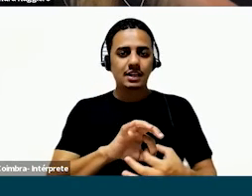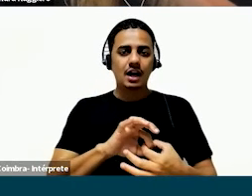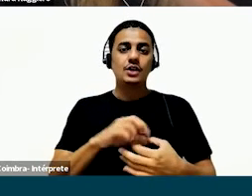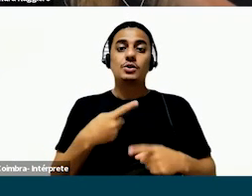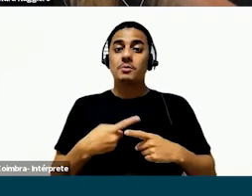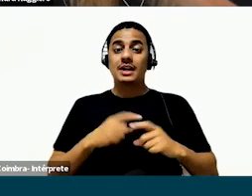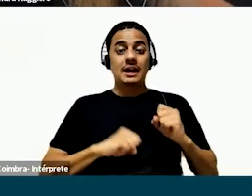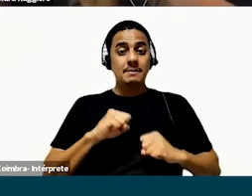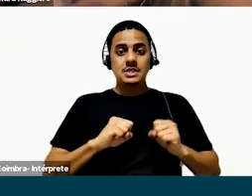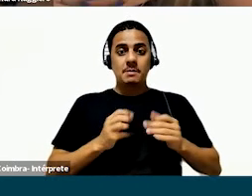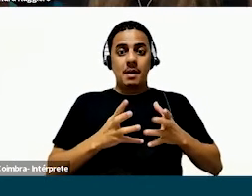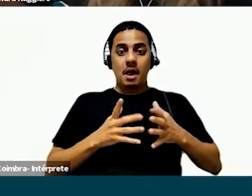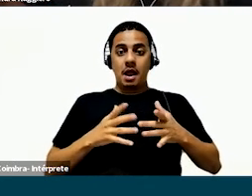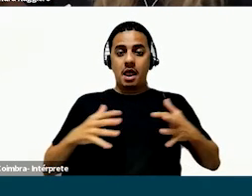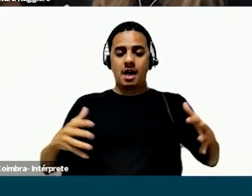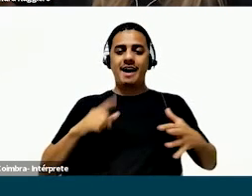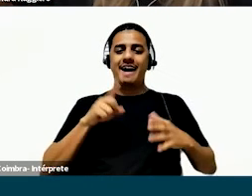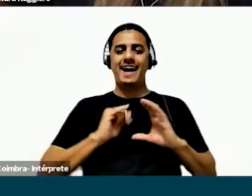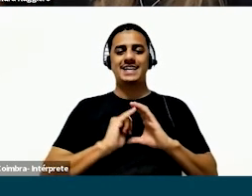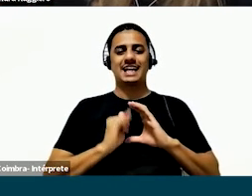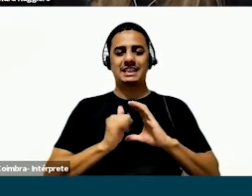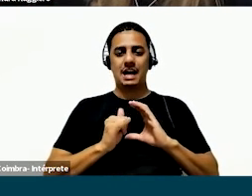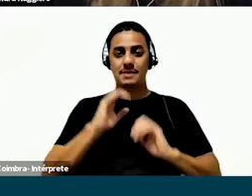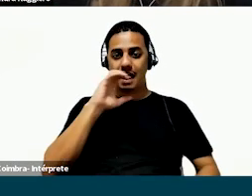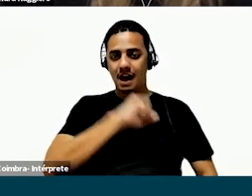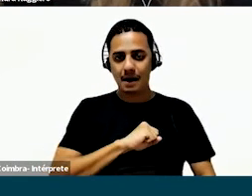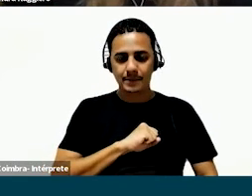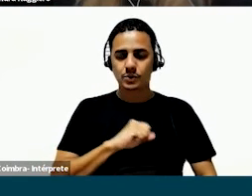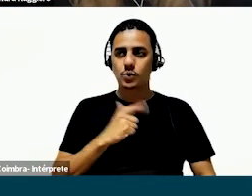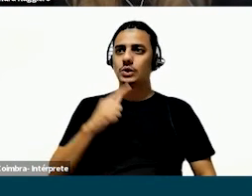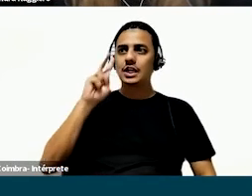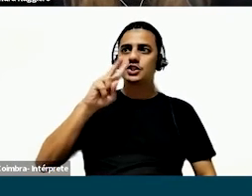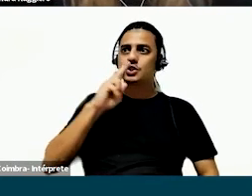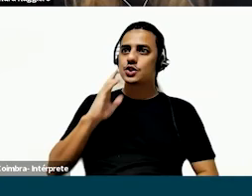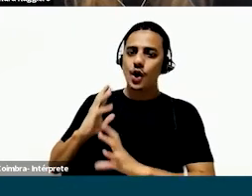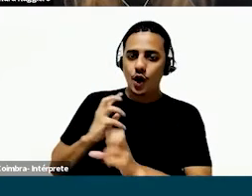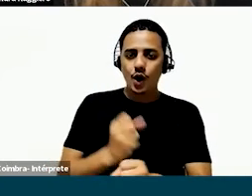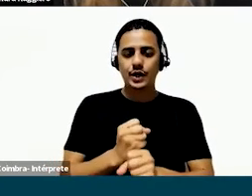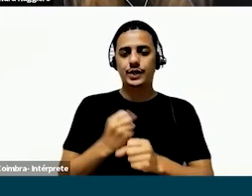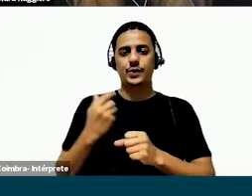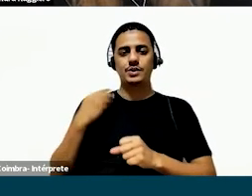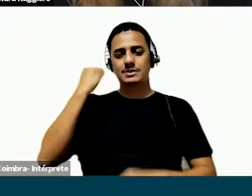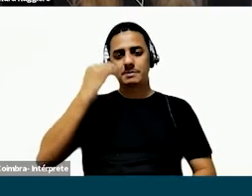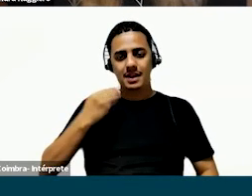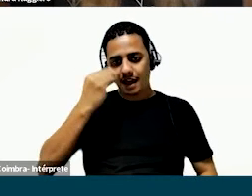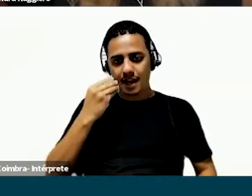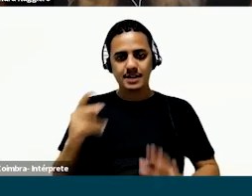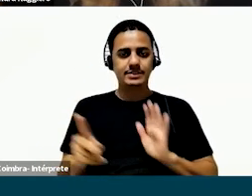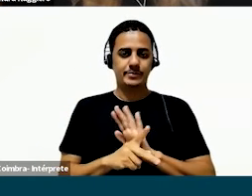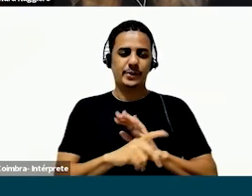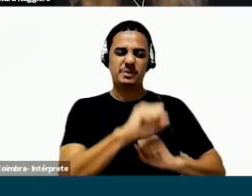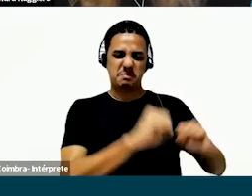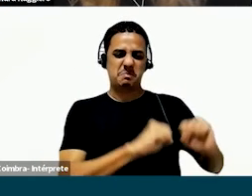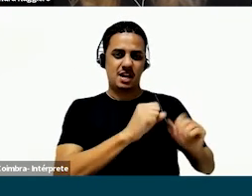que, como elas cresciam muito rápido, né, por ser uma startup, elas não tinham tanto esse histórico de conhecimento